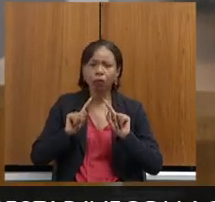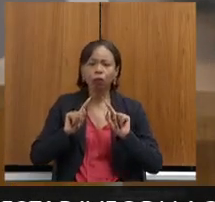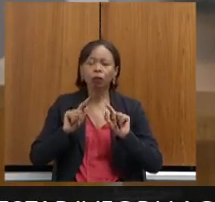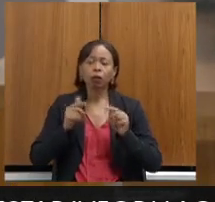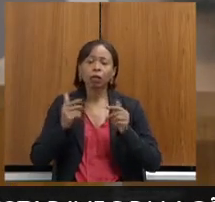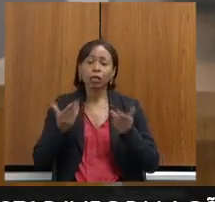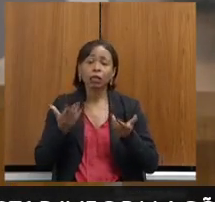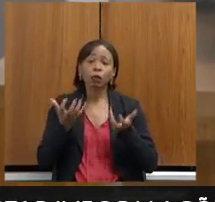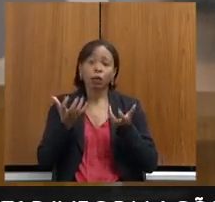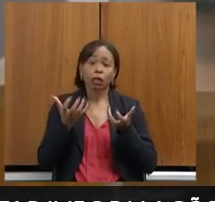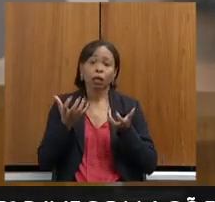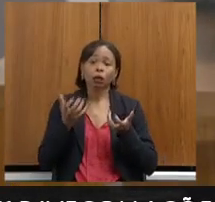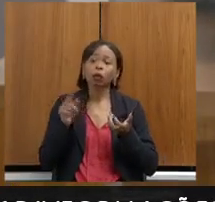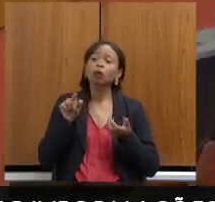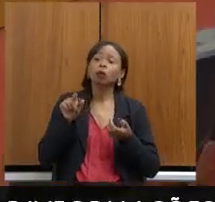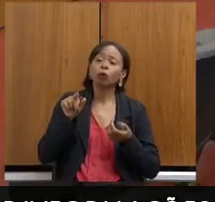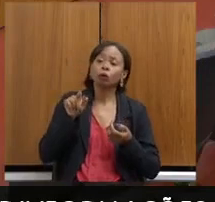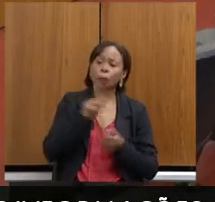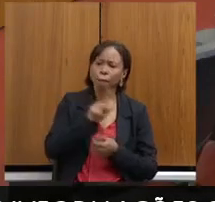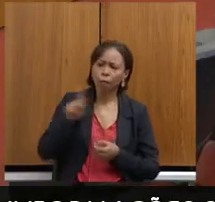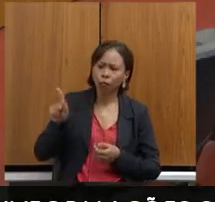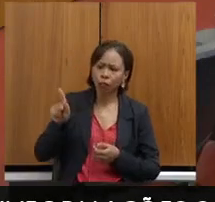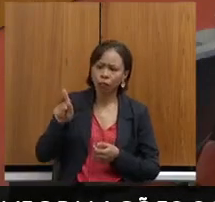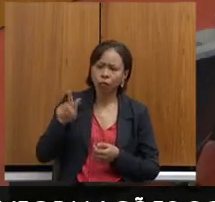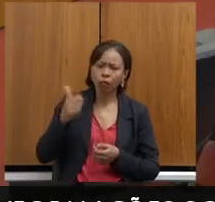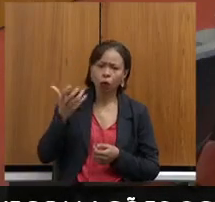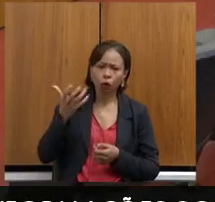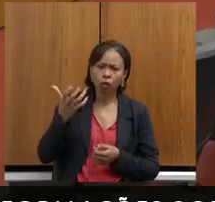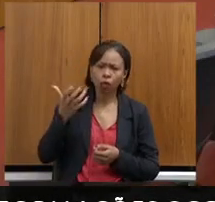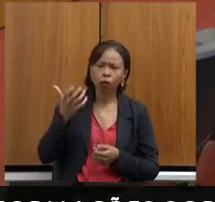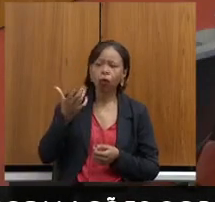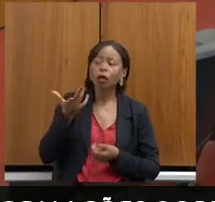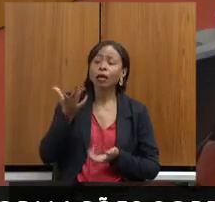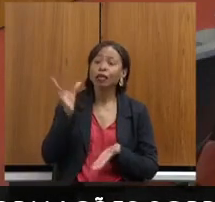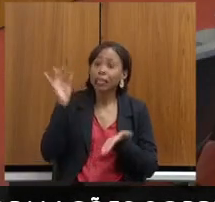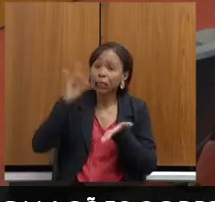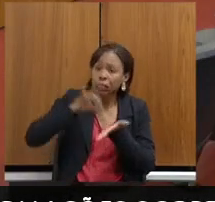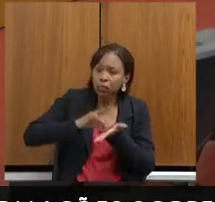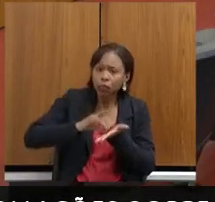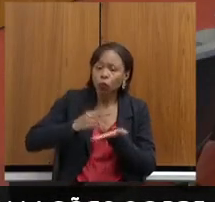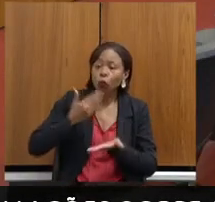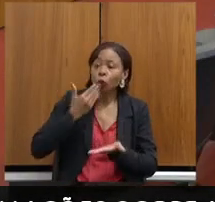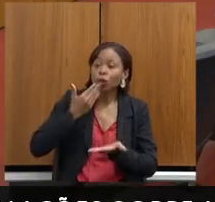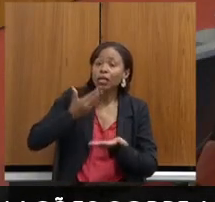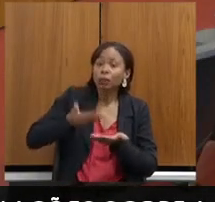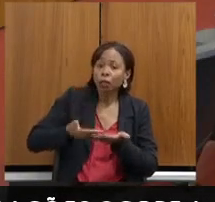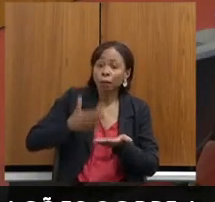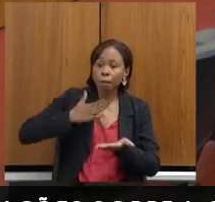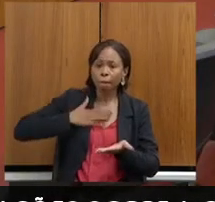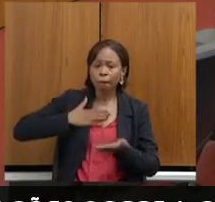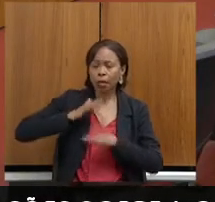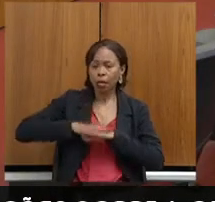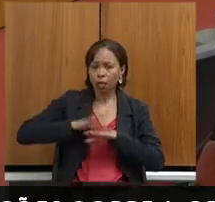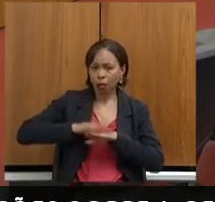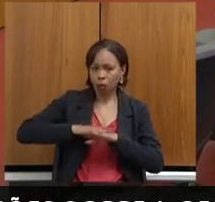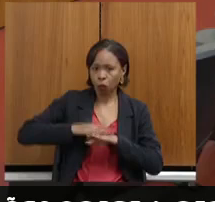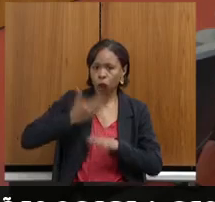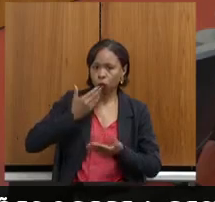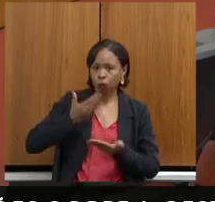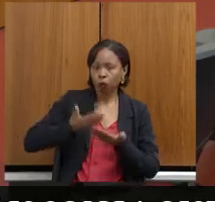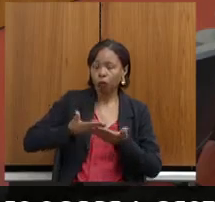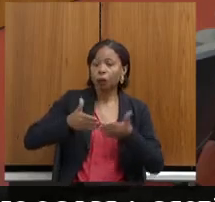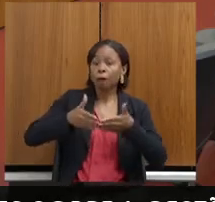o seu presidente seu presidente eu gostaria que se fosse aí formalizado um requerimento de minha autoria